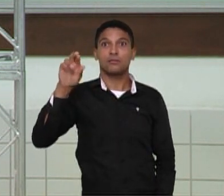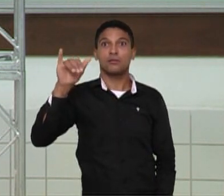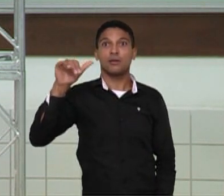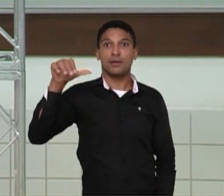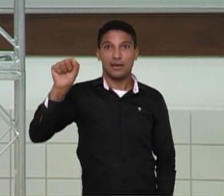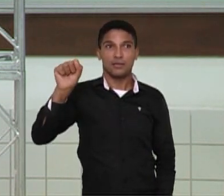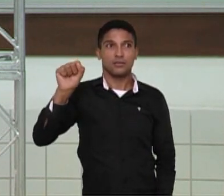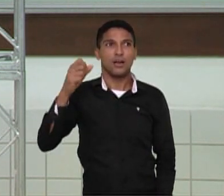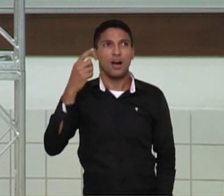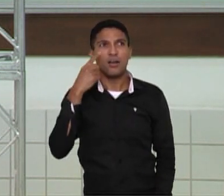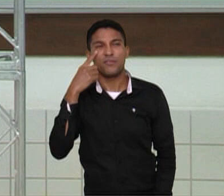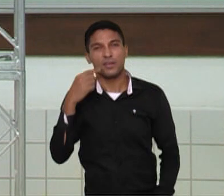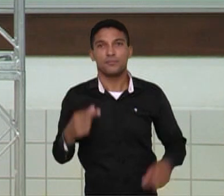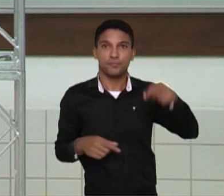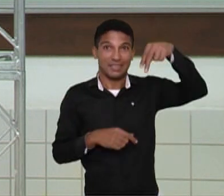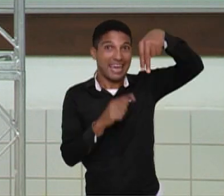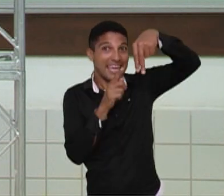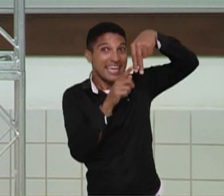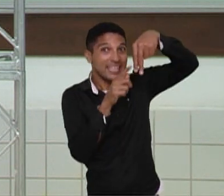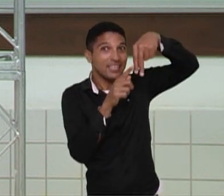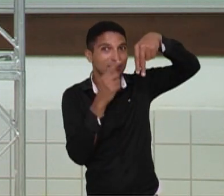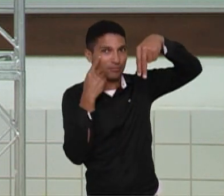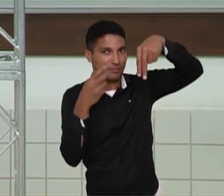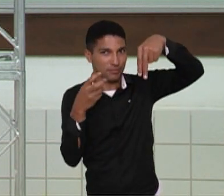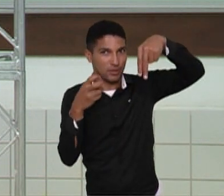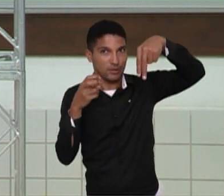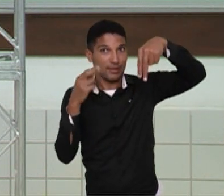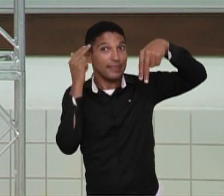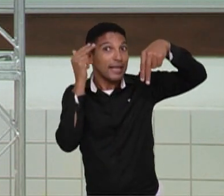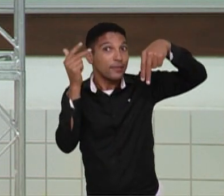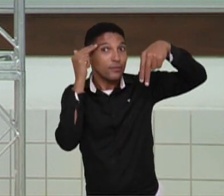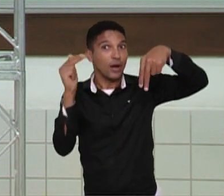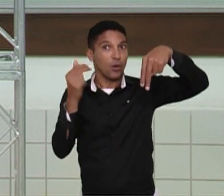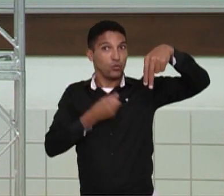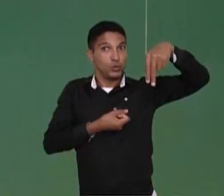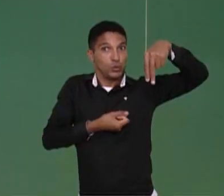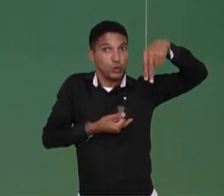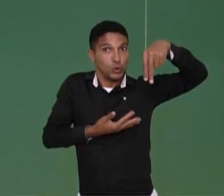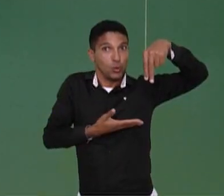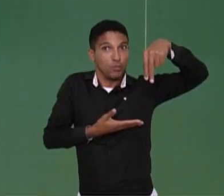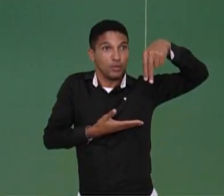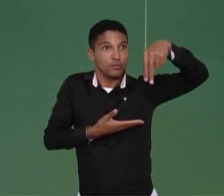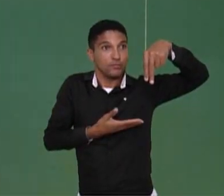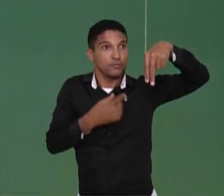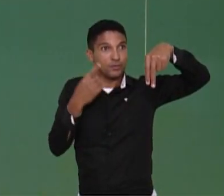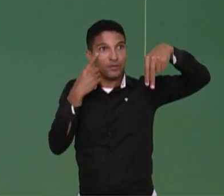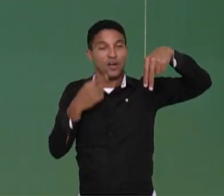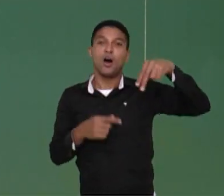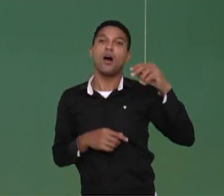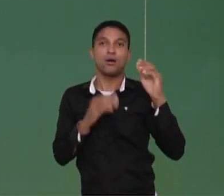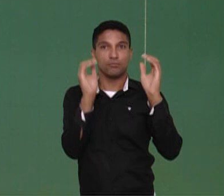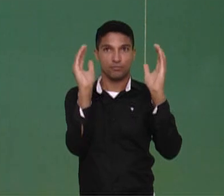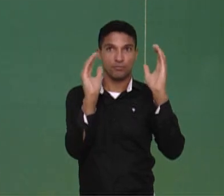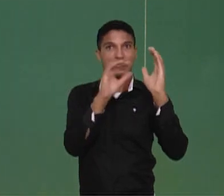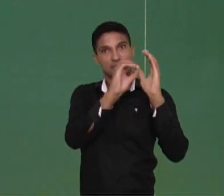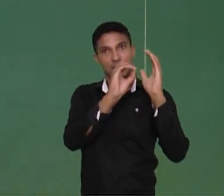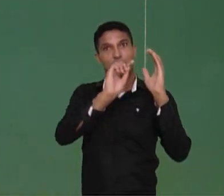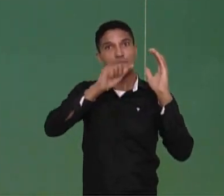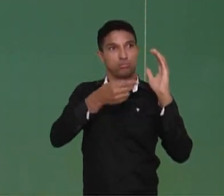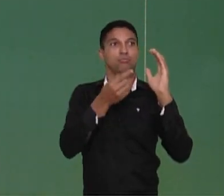sabe quem é o sucessor de 0, é isso? Sucessor de 1, 2, 3... Fechou aqui.